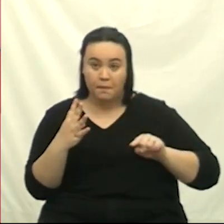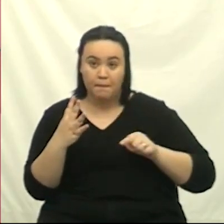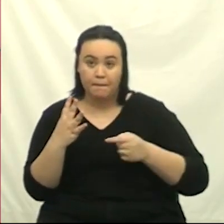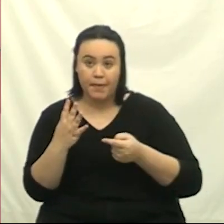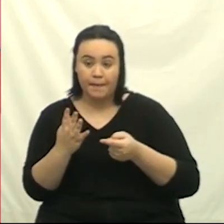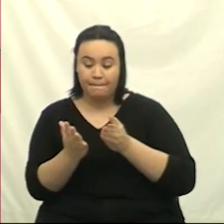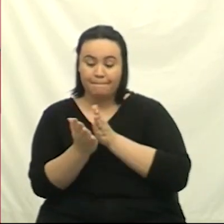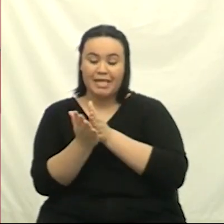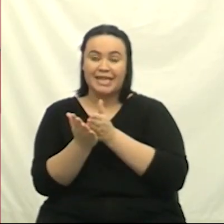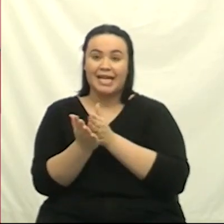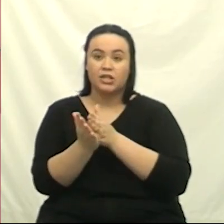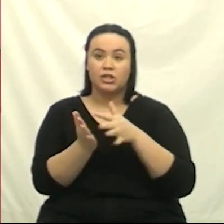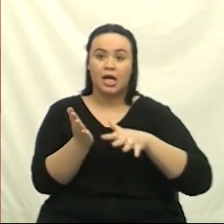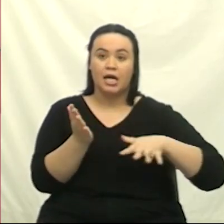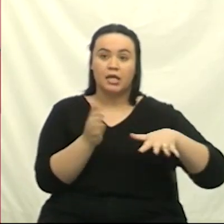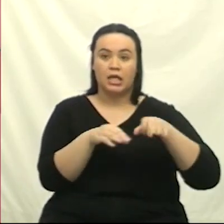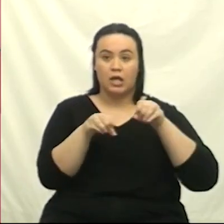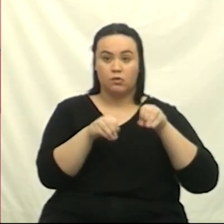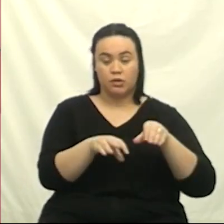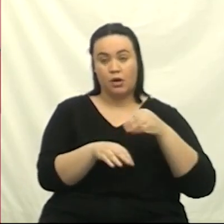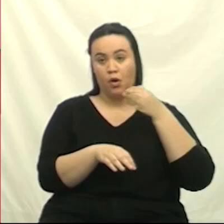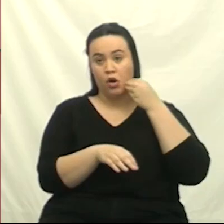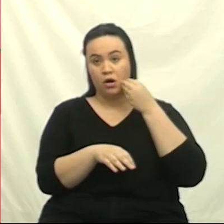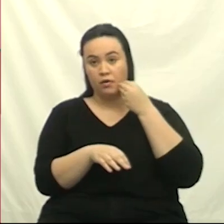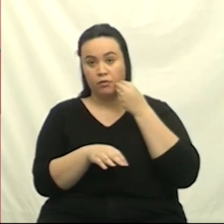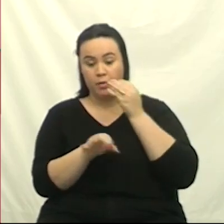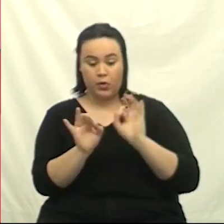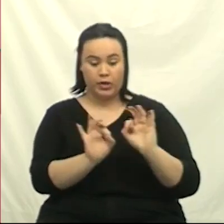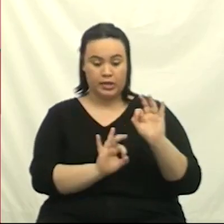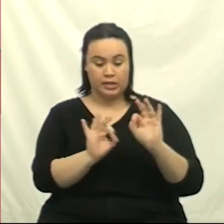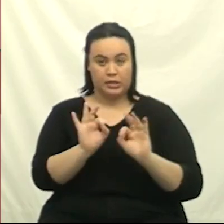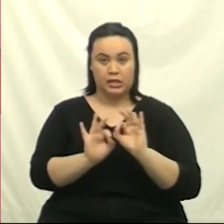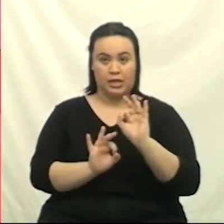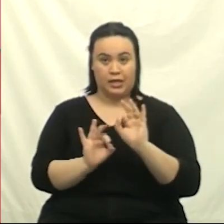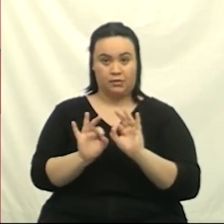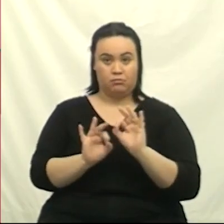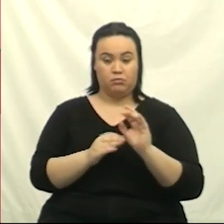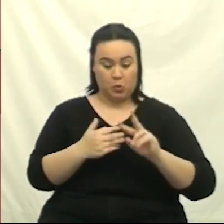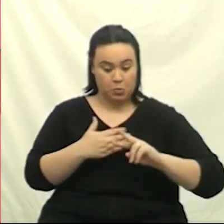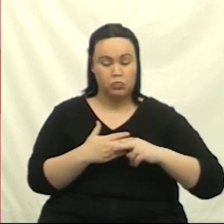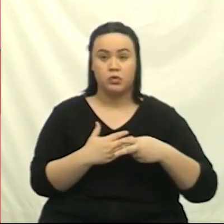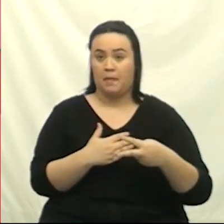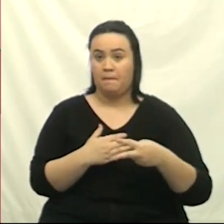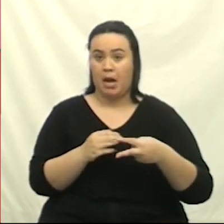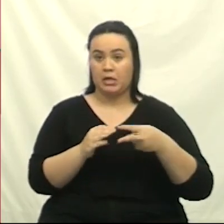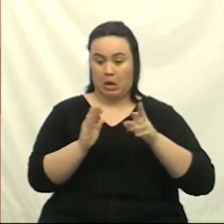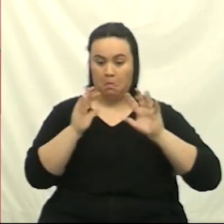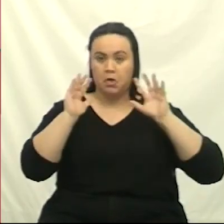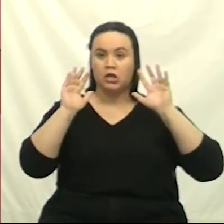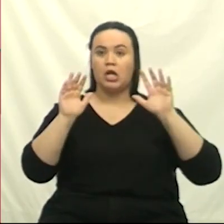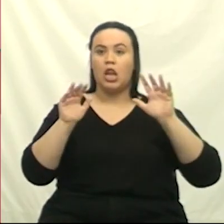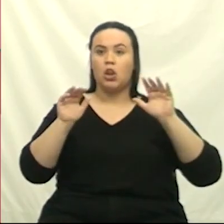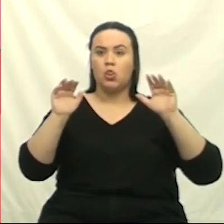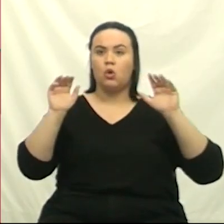são da educação então é claro que é uma categoria mais organizada e por consequência mais representativa